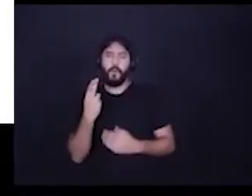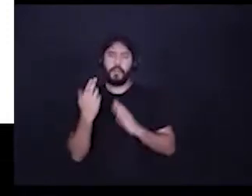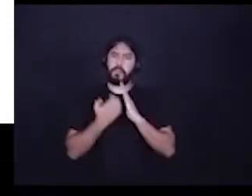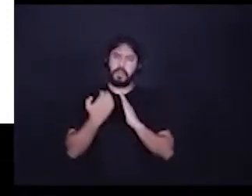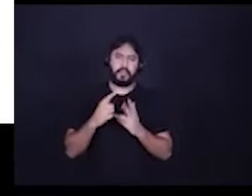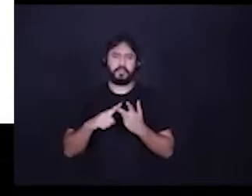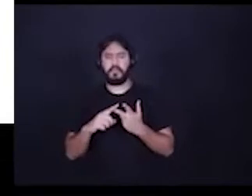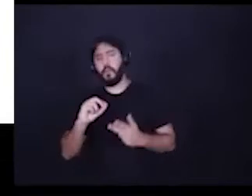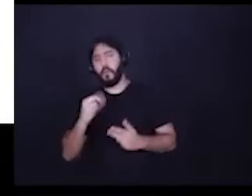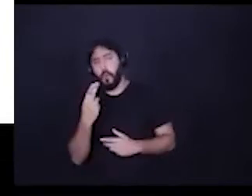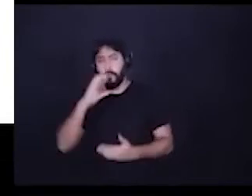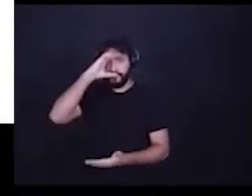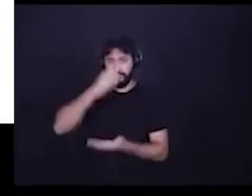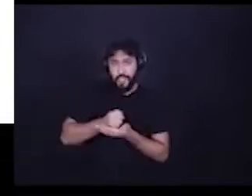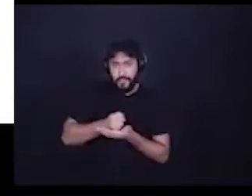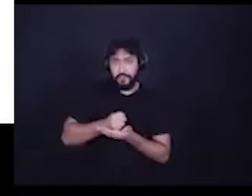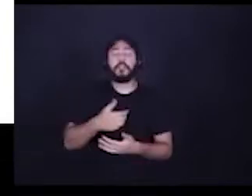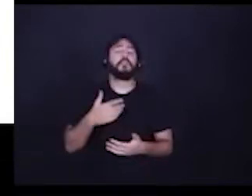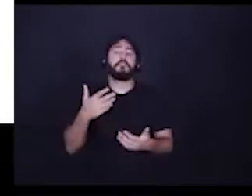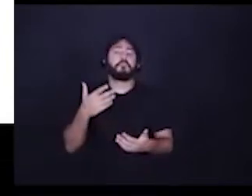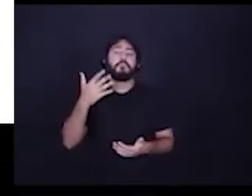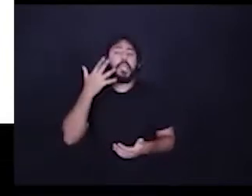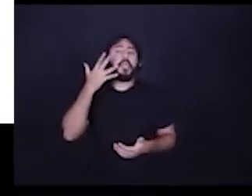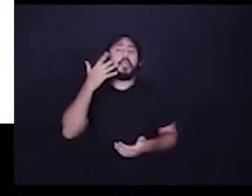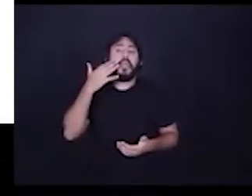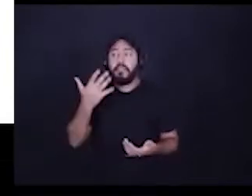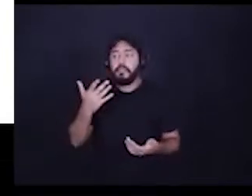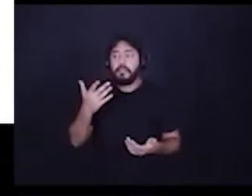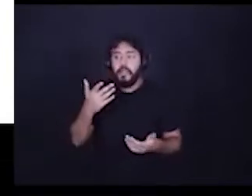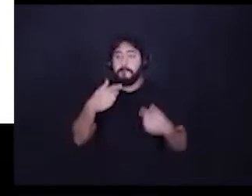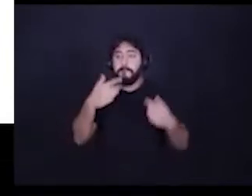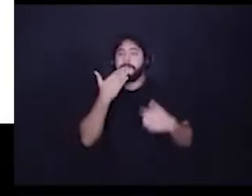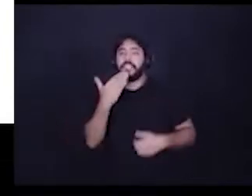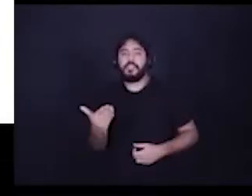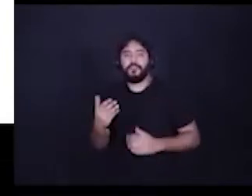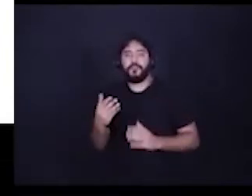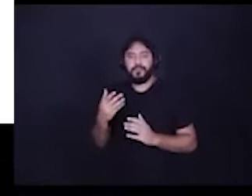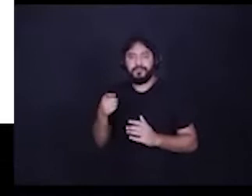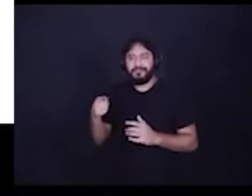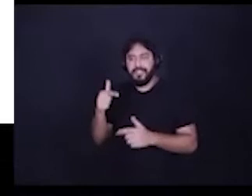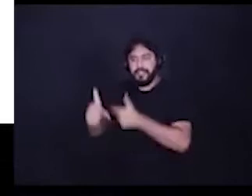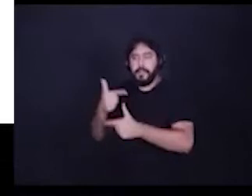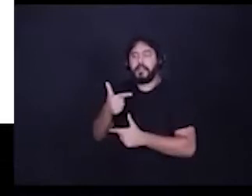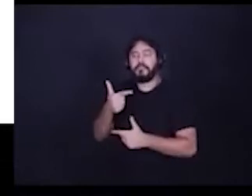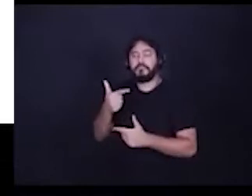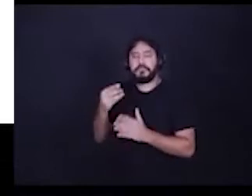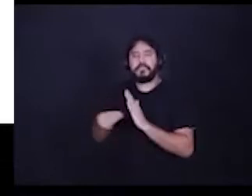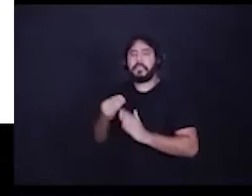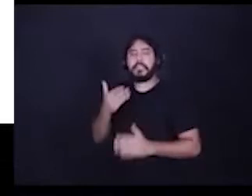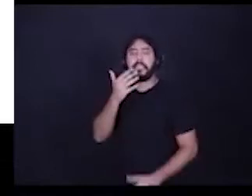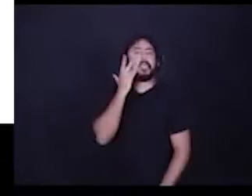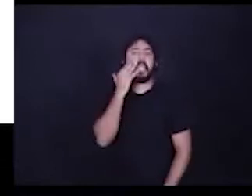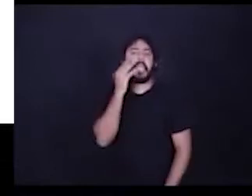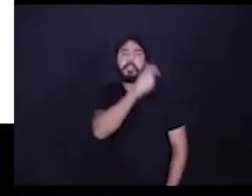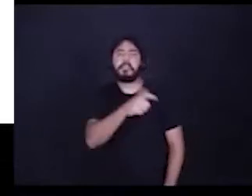o patrão, né, quem que está demandando, né, quem está criando essa demanda de design aí para a gente. Nós designers, né, o designer aí,